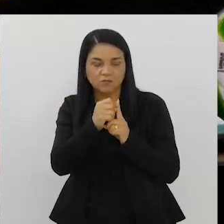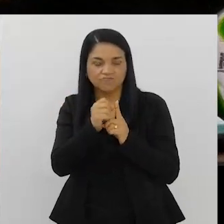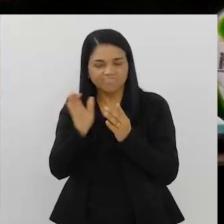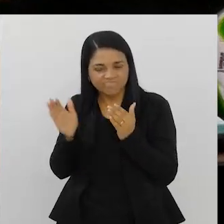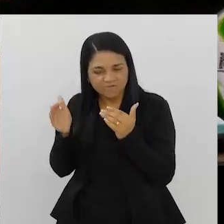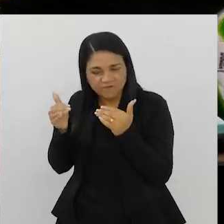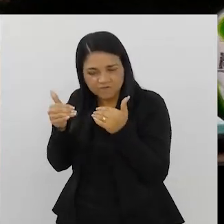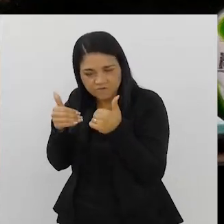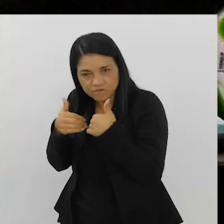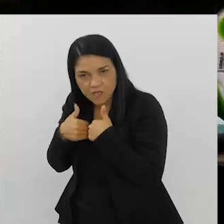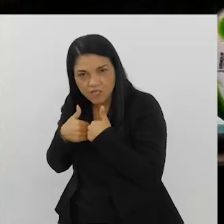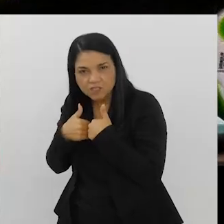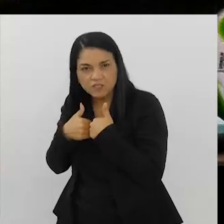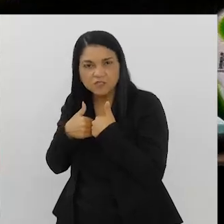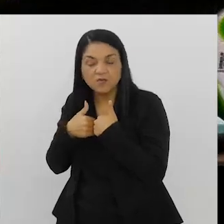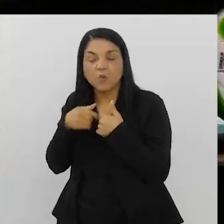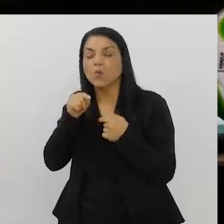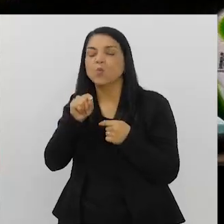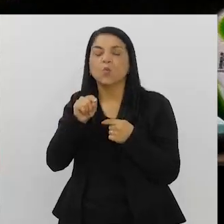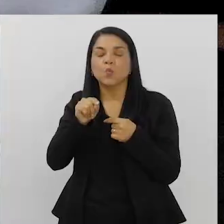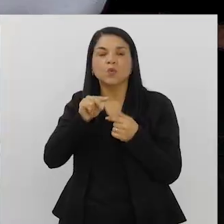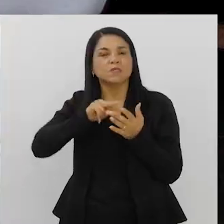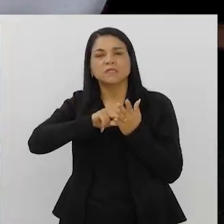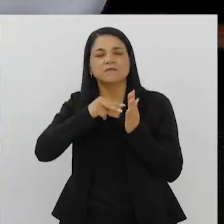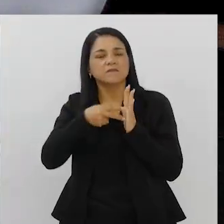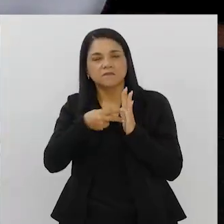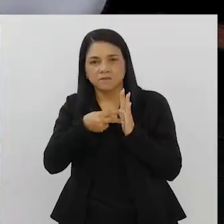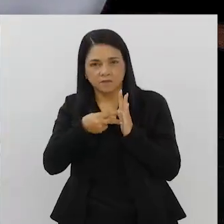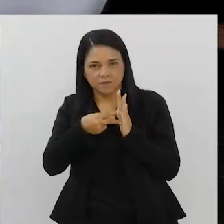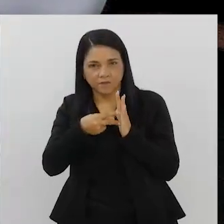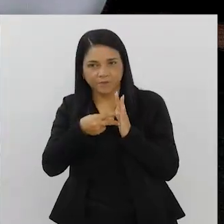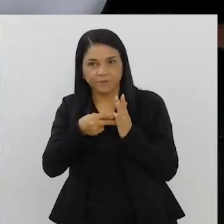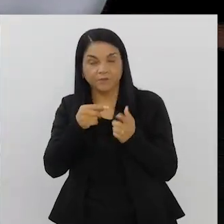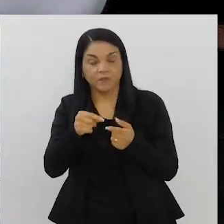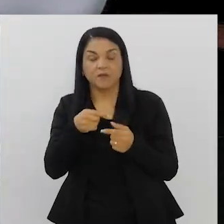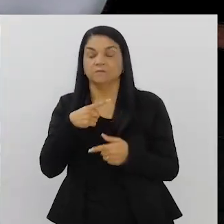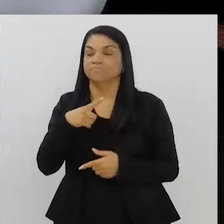própria concha dele, vocês buscam. O que isso significa